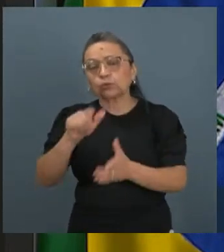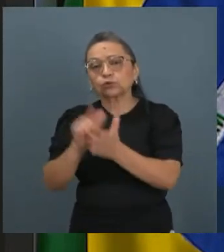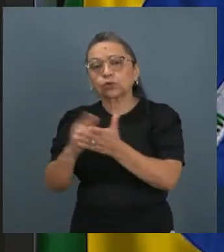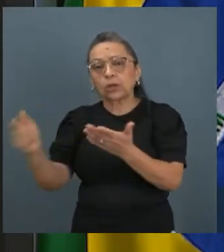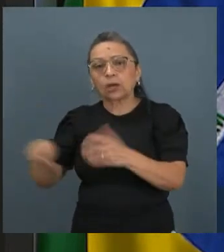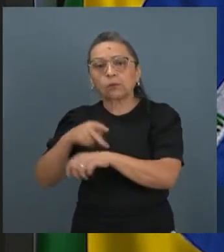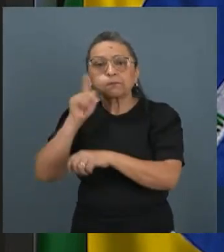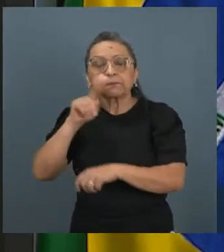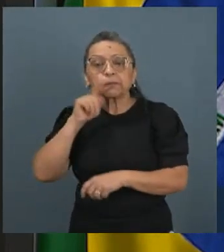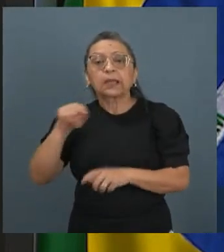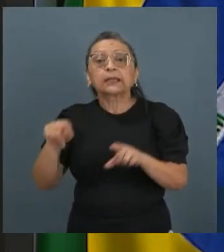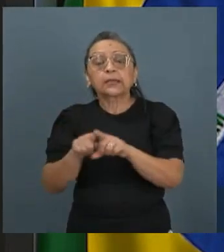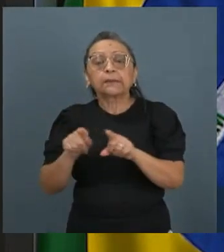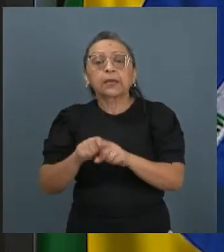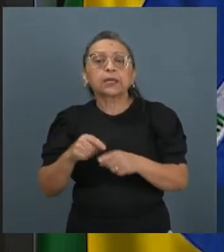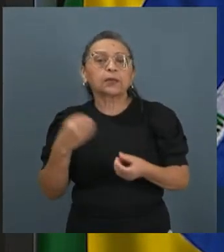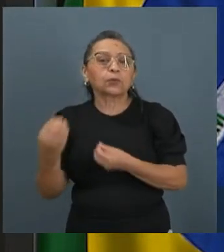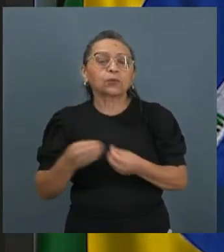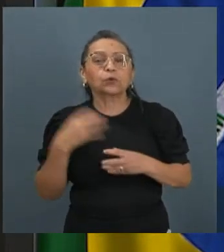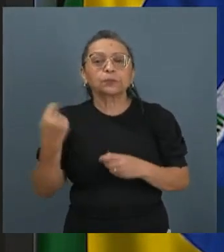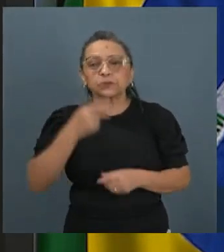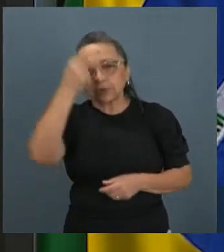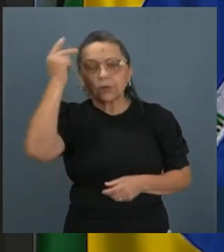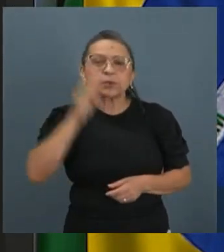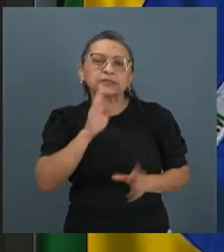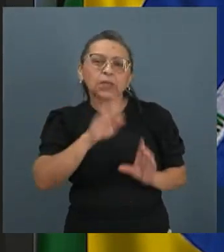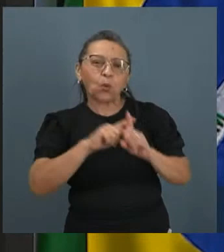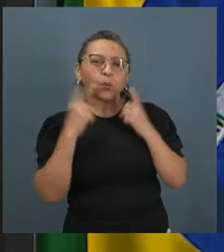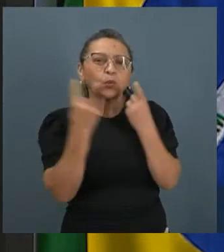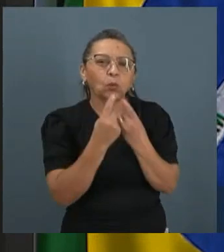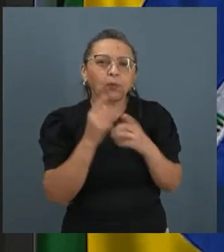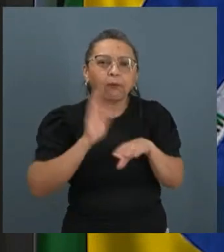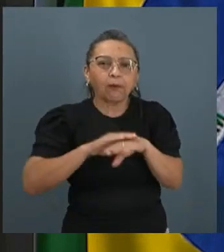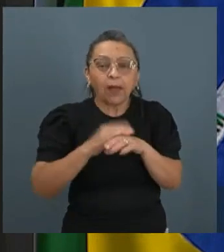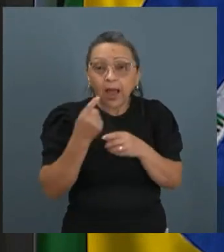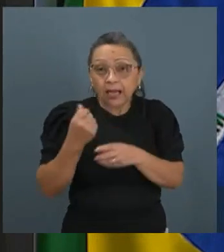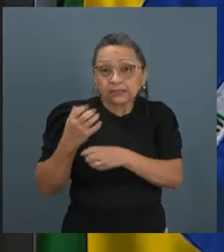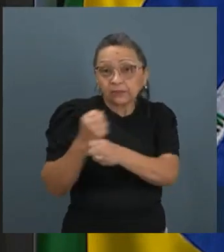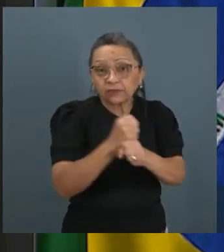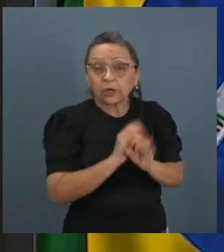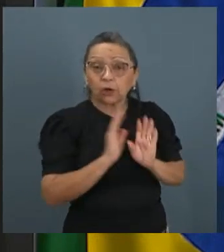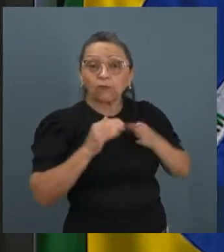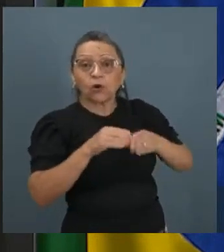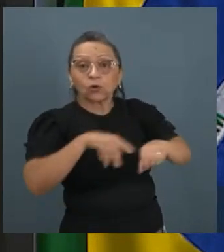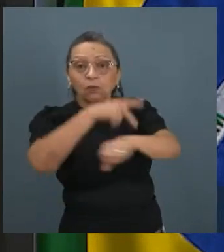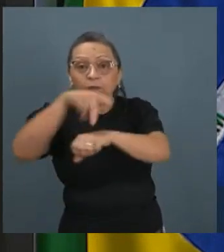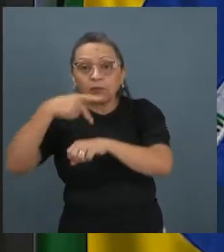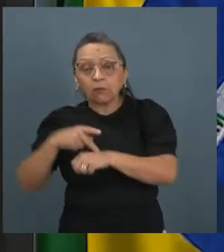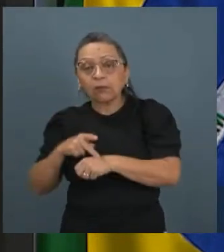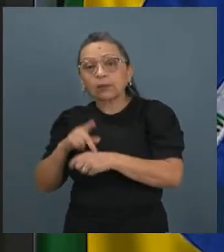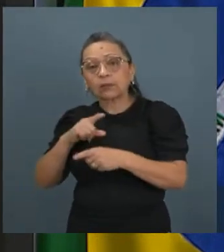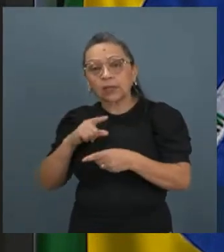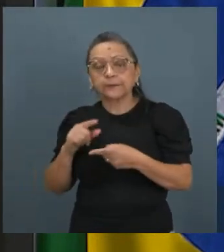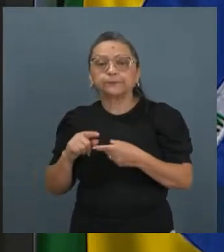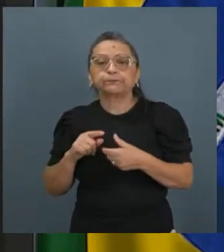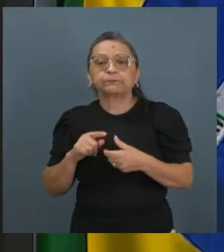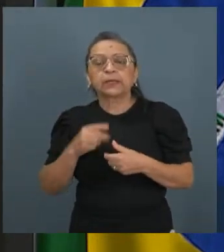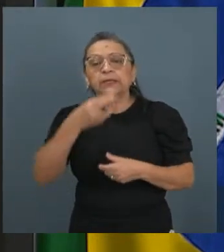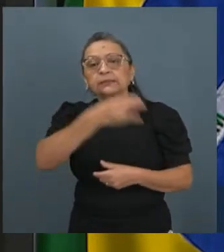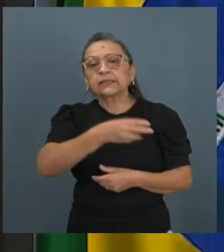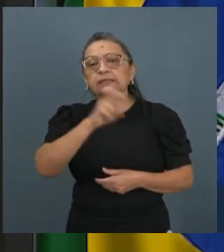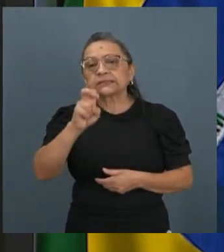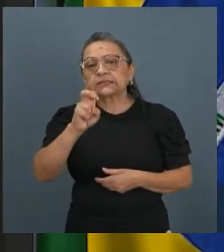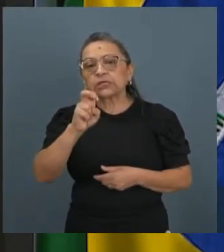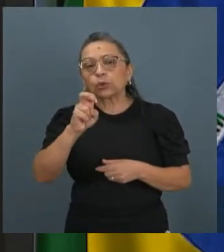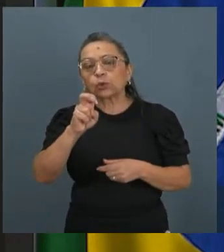Force, também conhecido como Grupo de Ação Financeira, um fórum internacional formado por